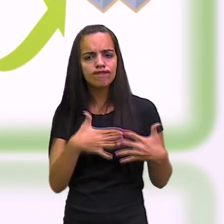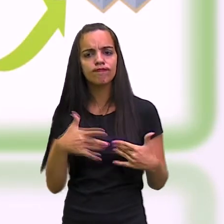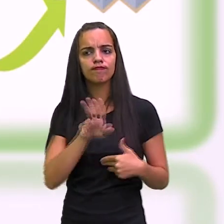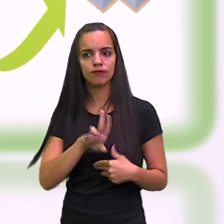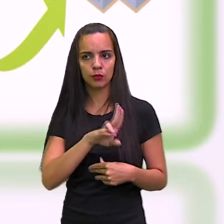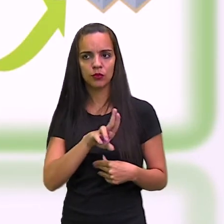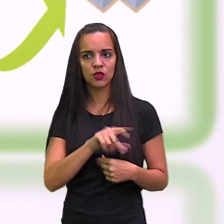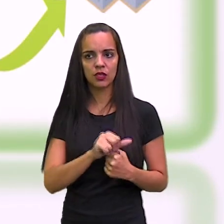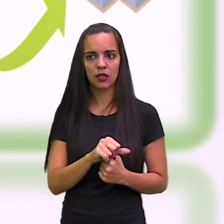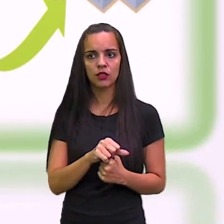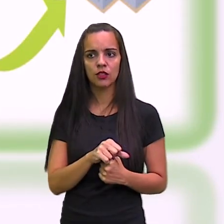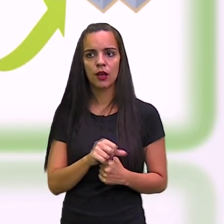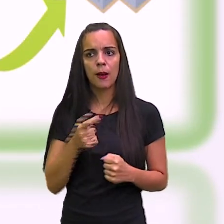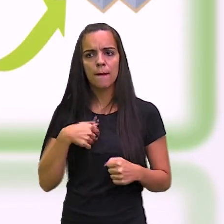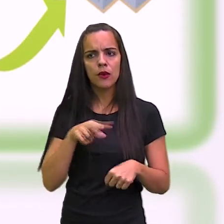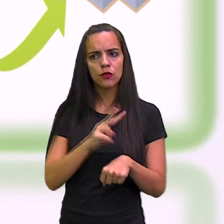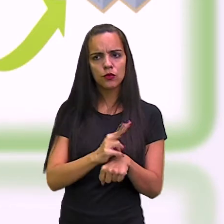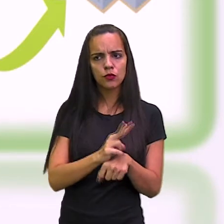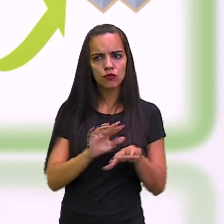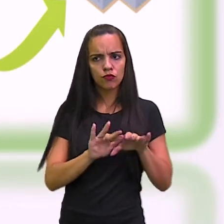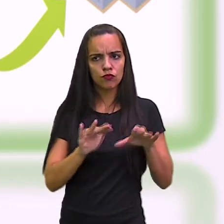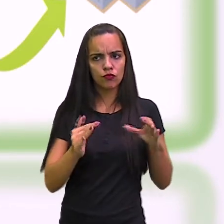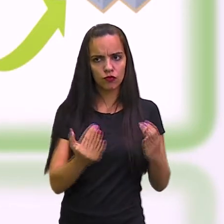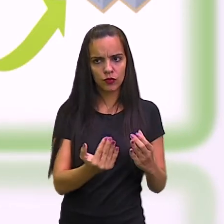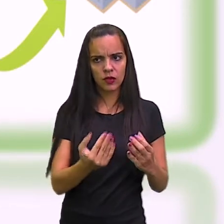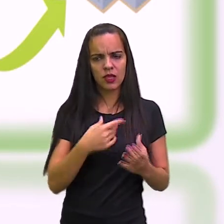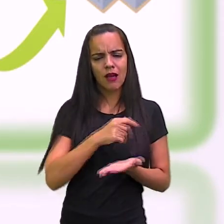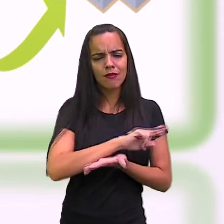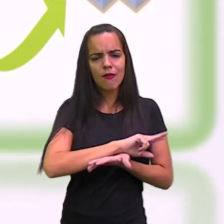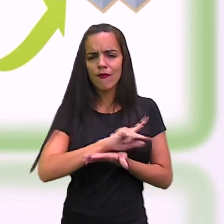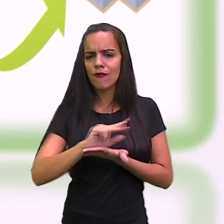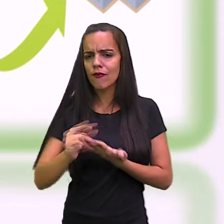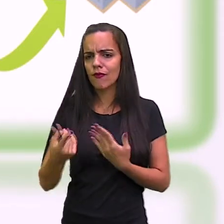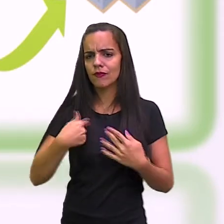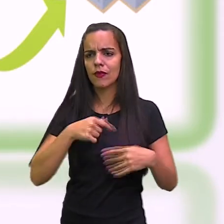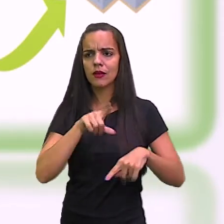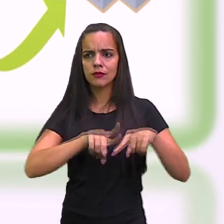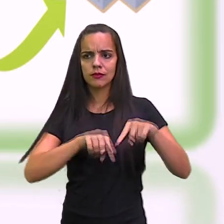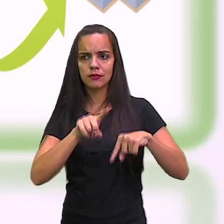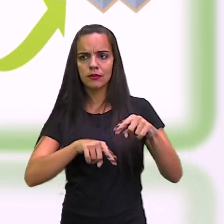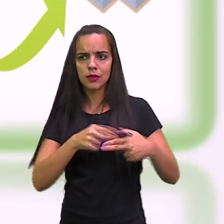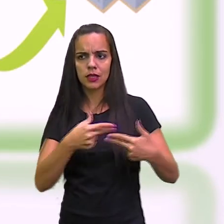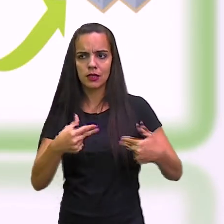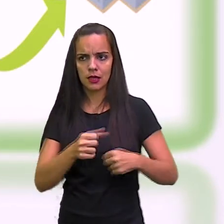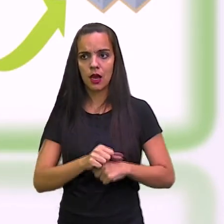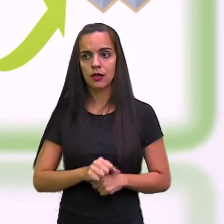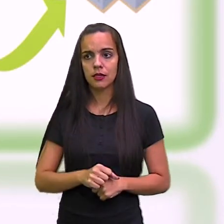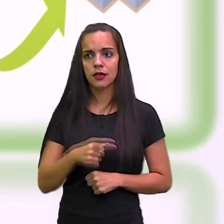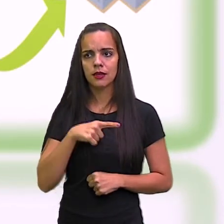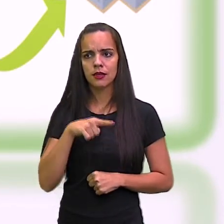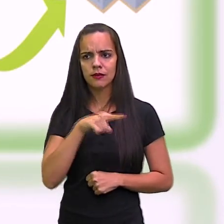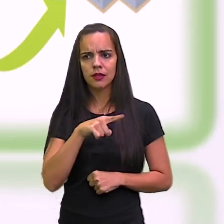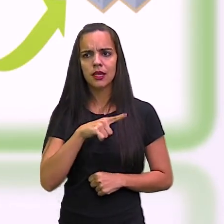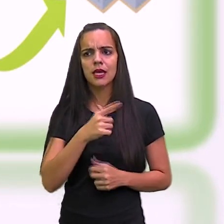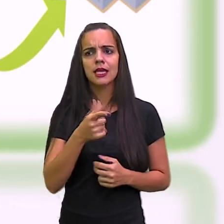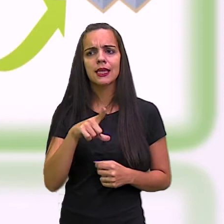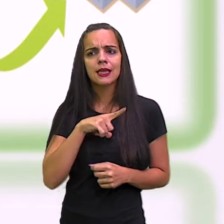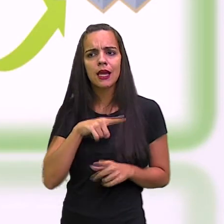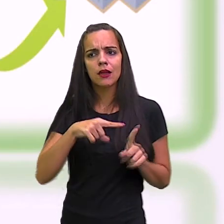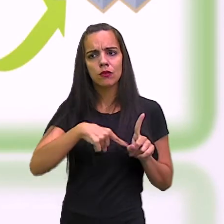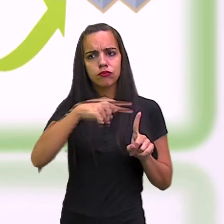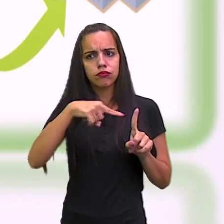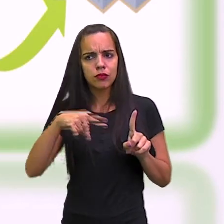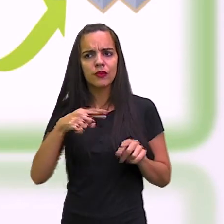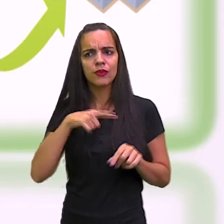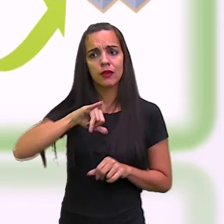facilitado. Poder gerar a partir de vários materiais. A autocapacidade de aproveitamento